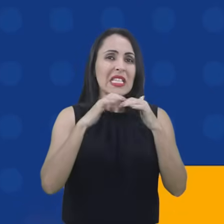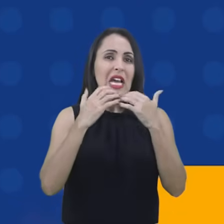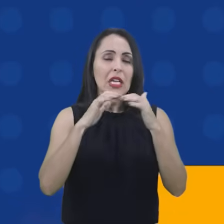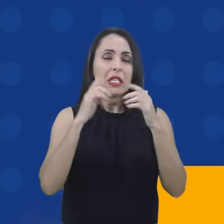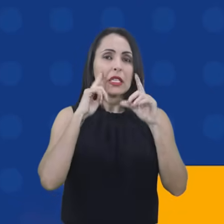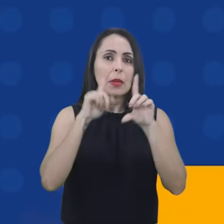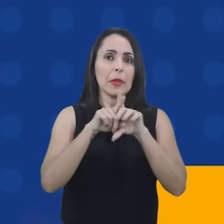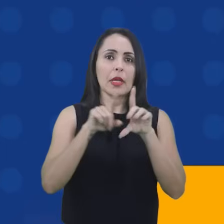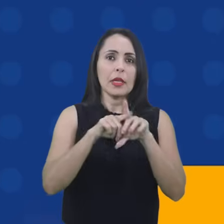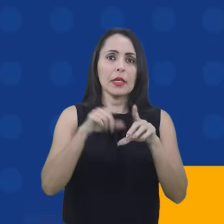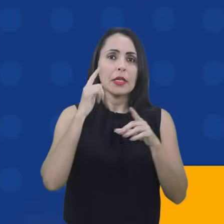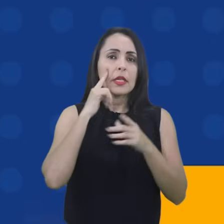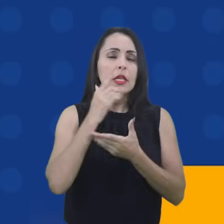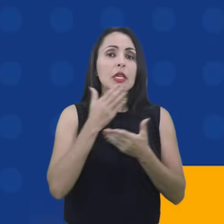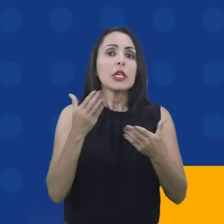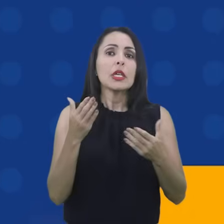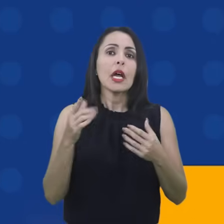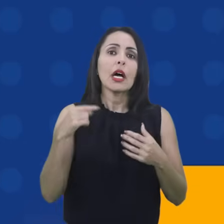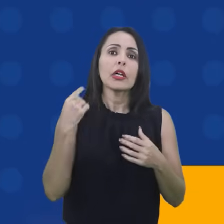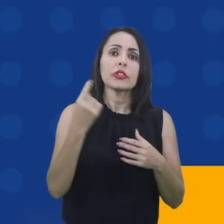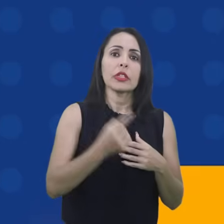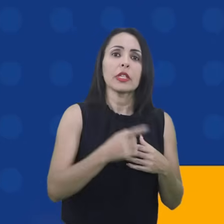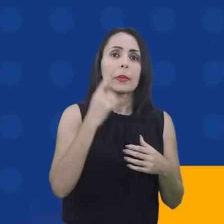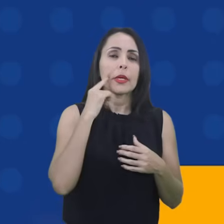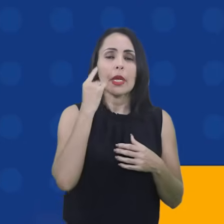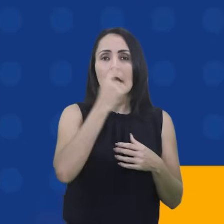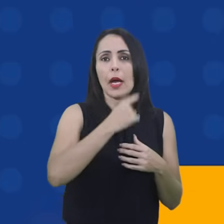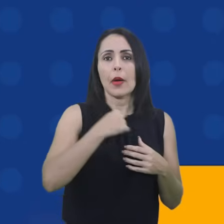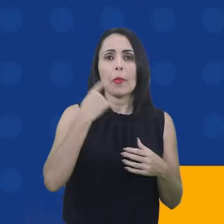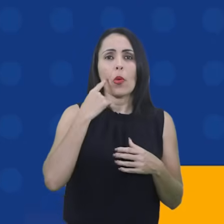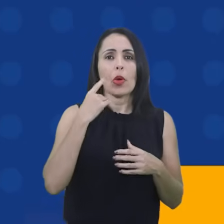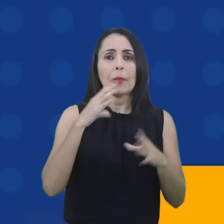placas bacterianas nas amígdalas e a boca seca, né.